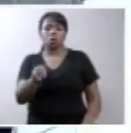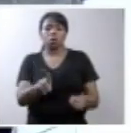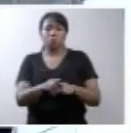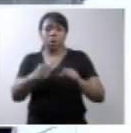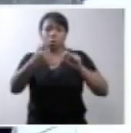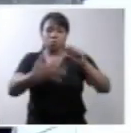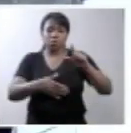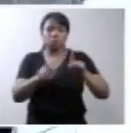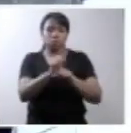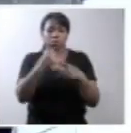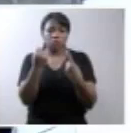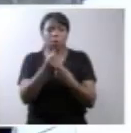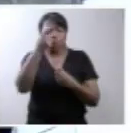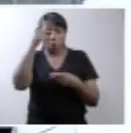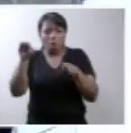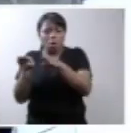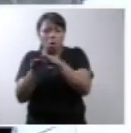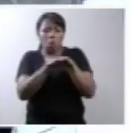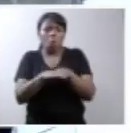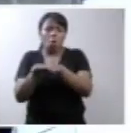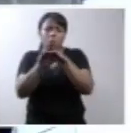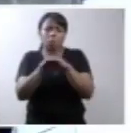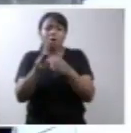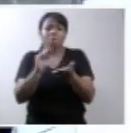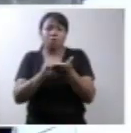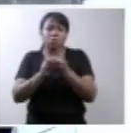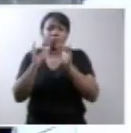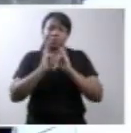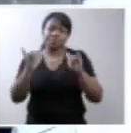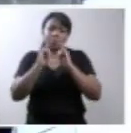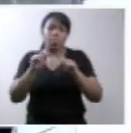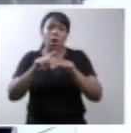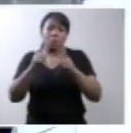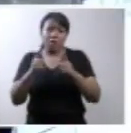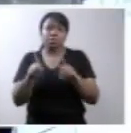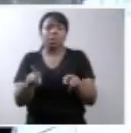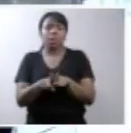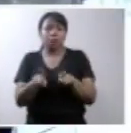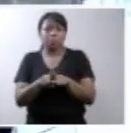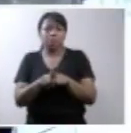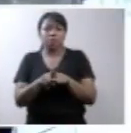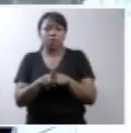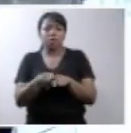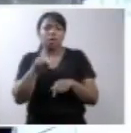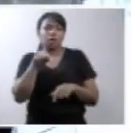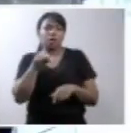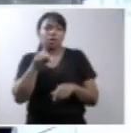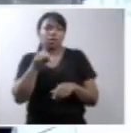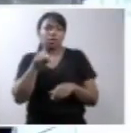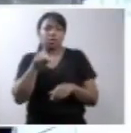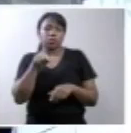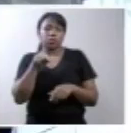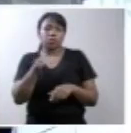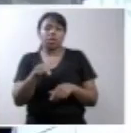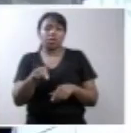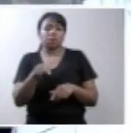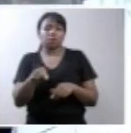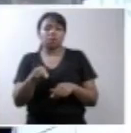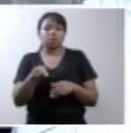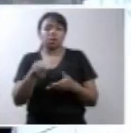essas poderam influenciar o conceito que tem um cidadão comum sem maiores informações e desprovido portanto de